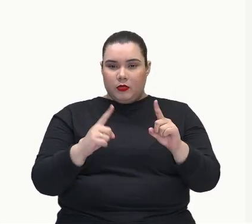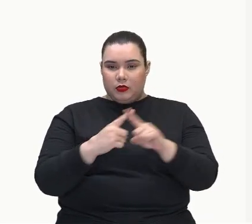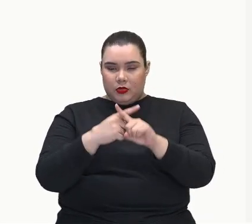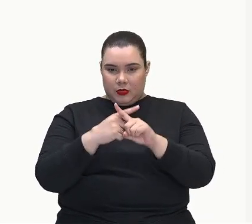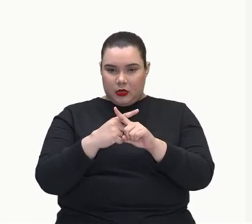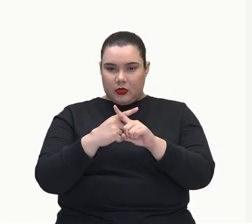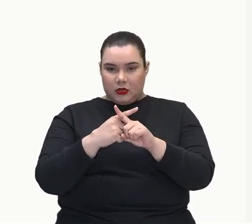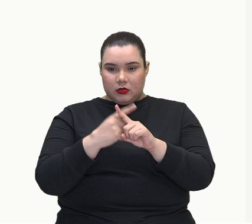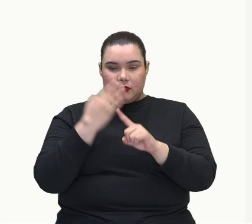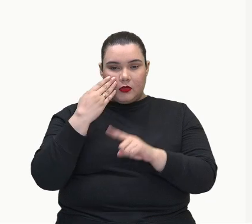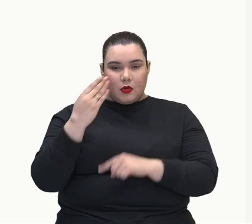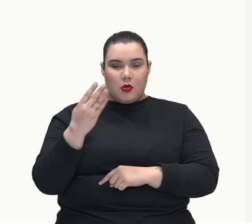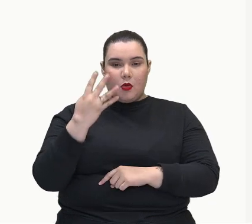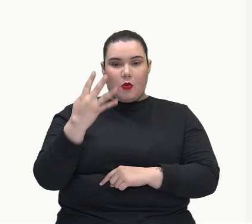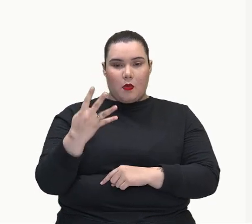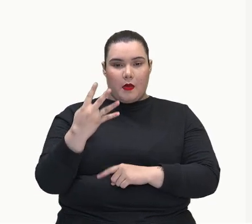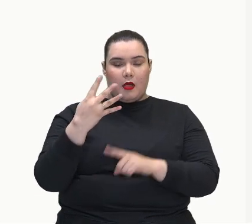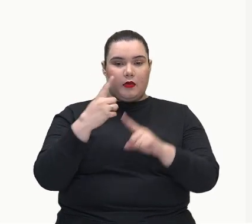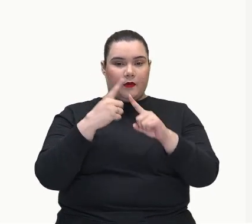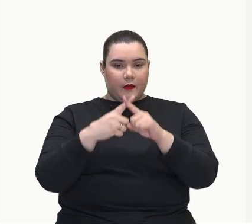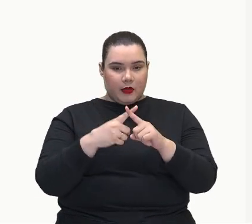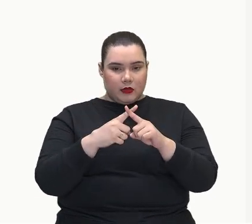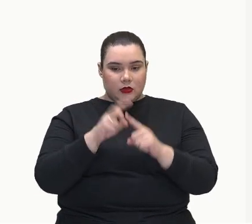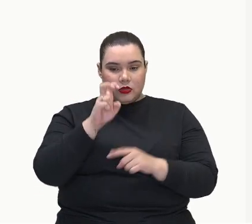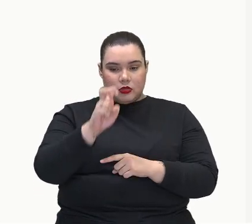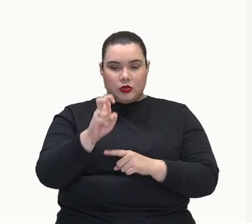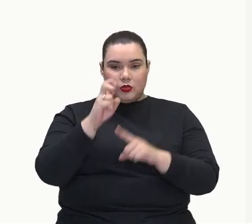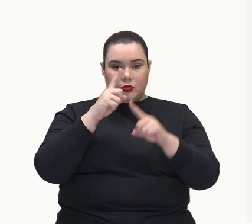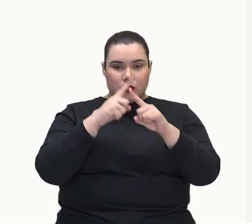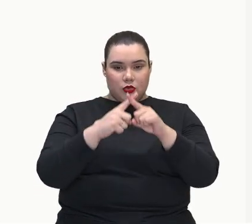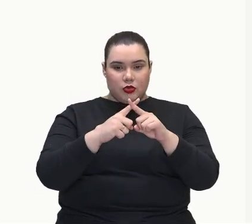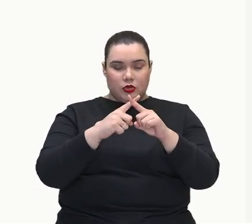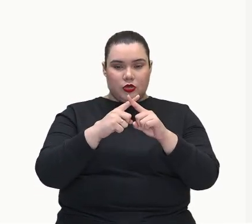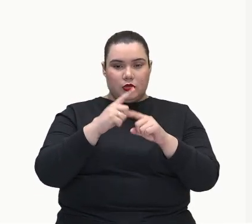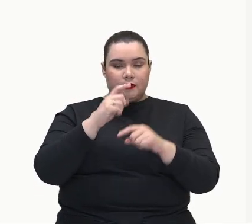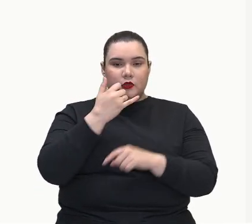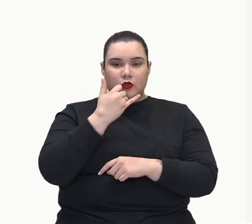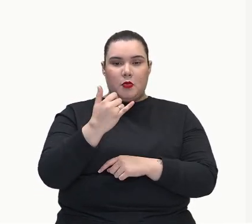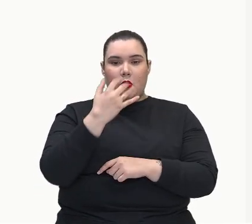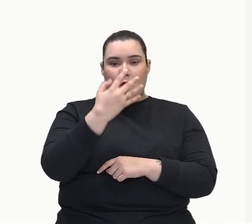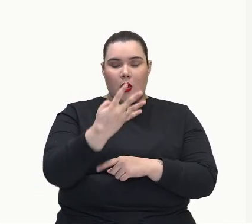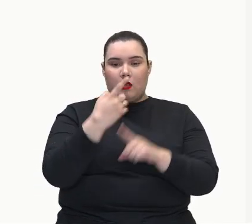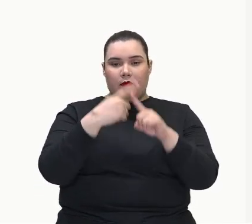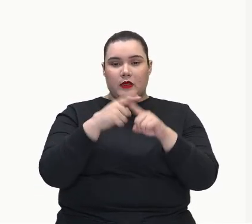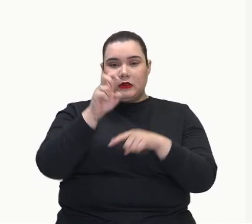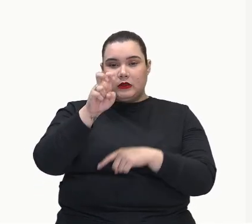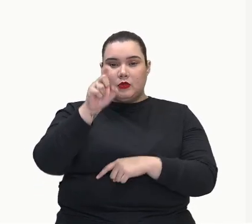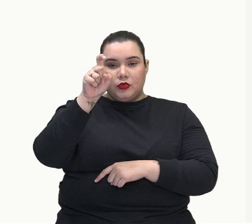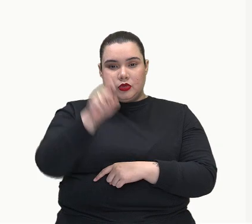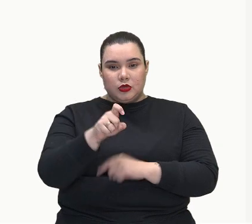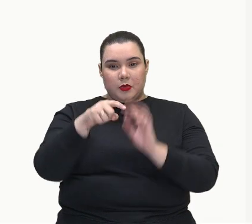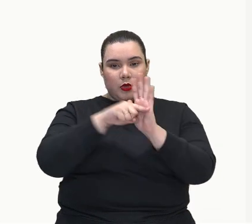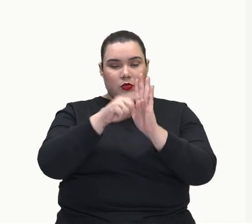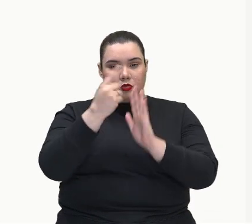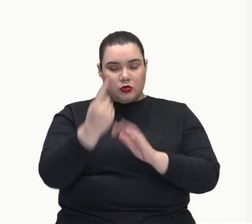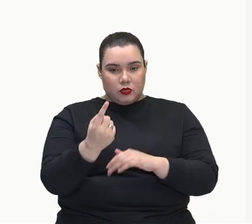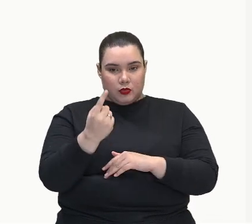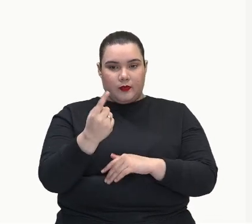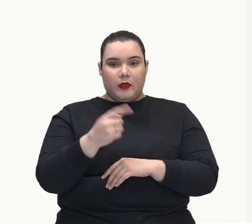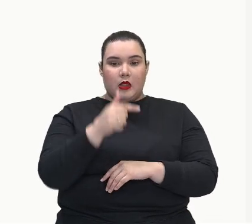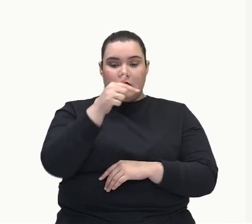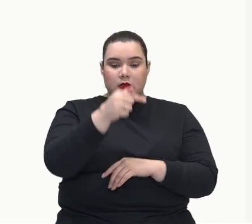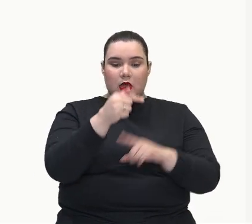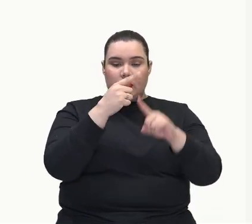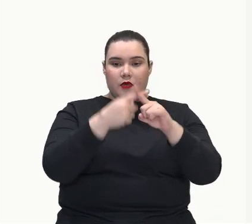ó. 4 vezes 5x menos 1, 7 vezes 2x